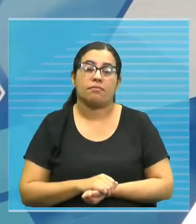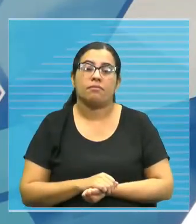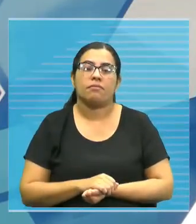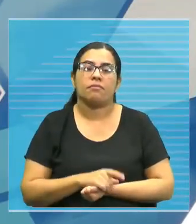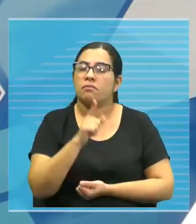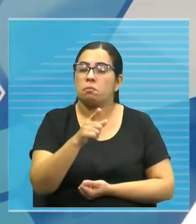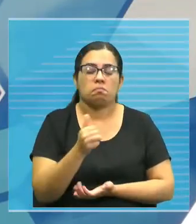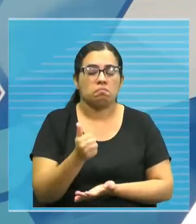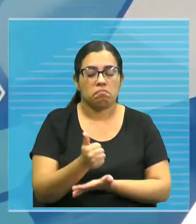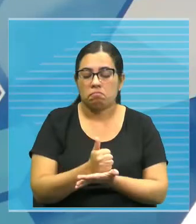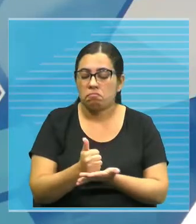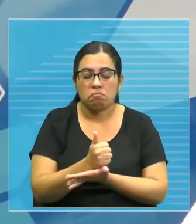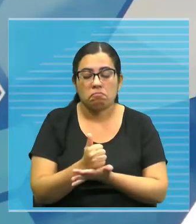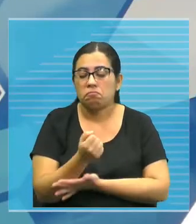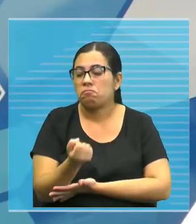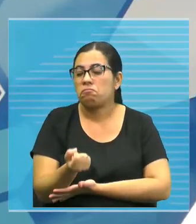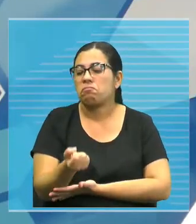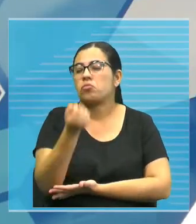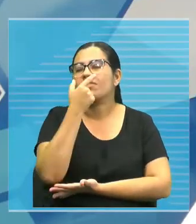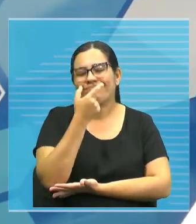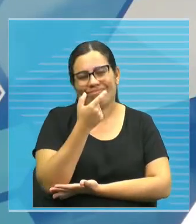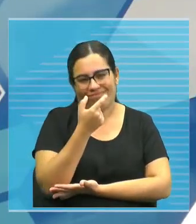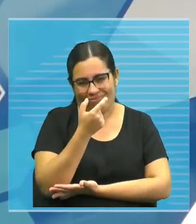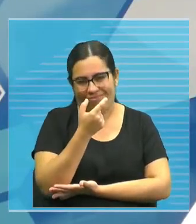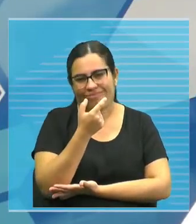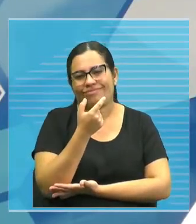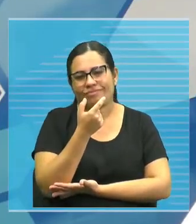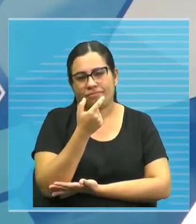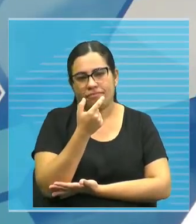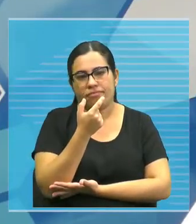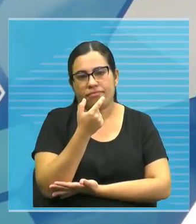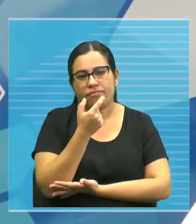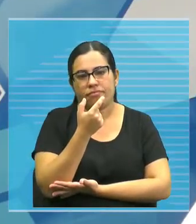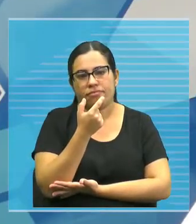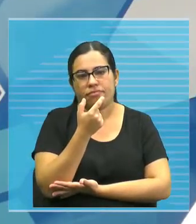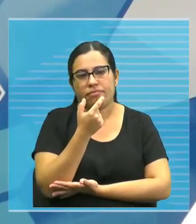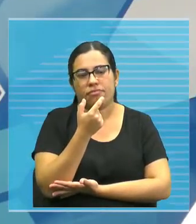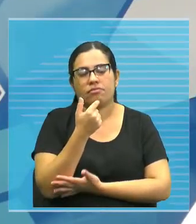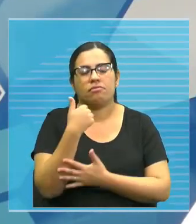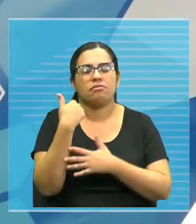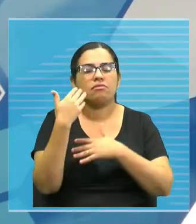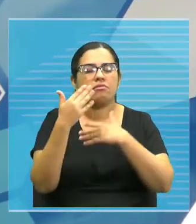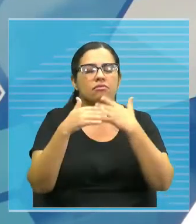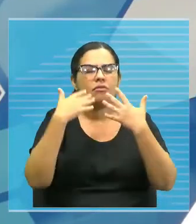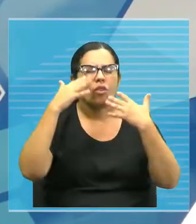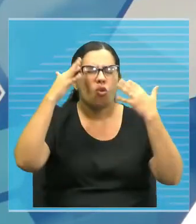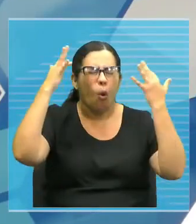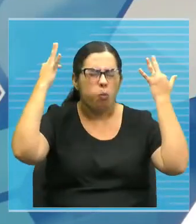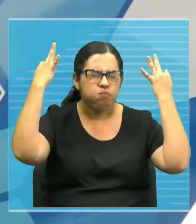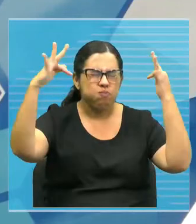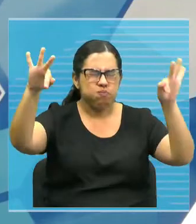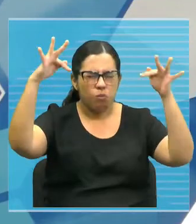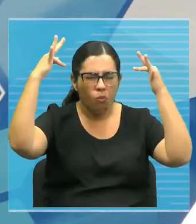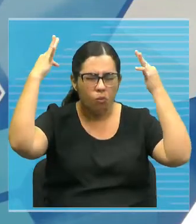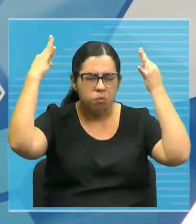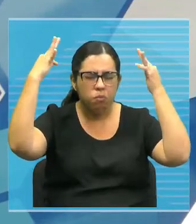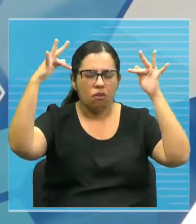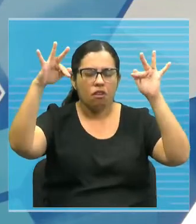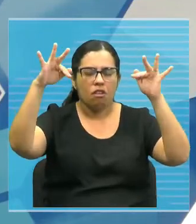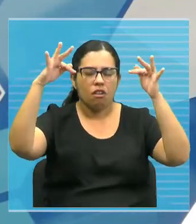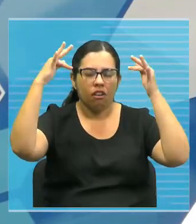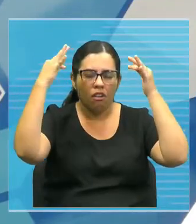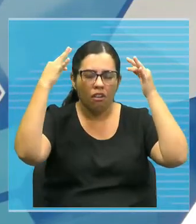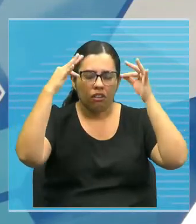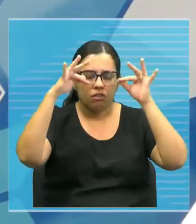Você tem um remédio. E ela vai passando aos poucos e tal, chega lá, ela